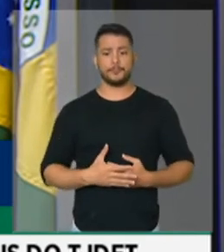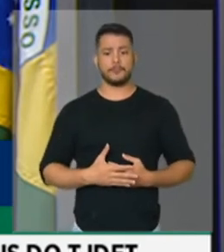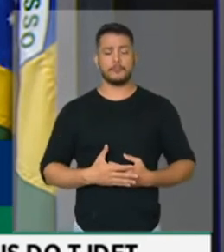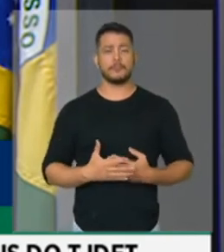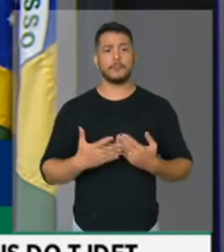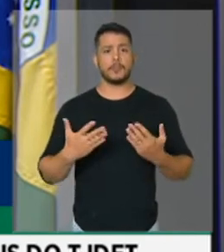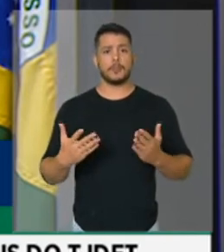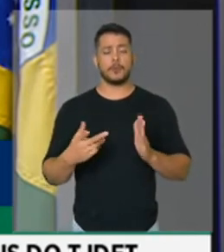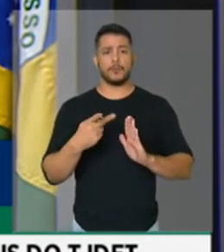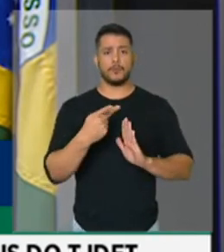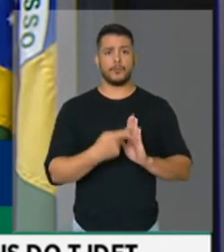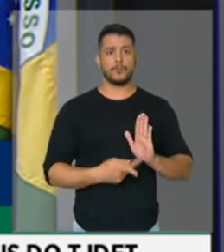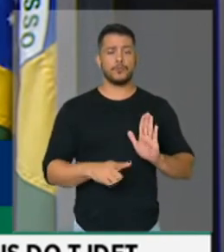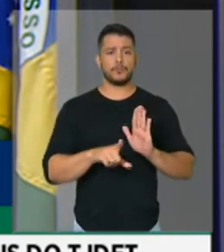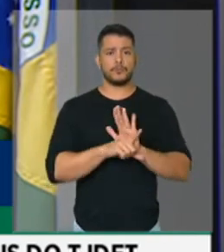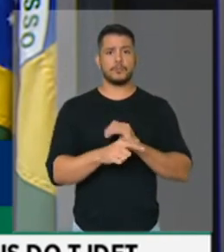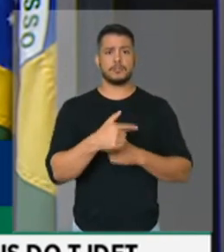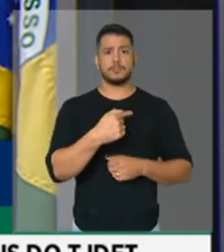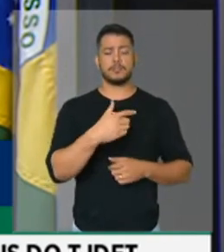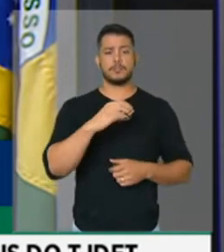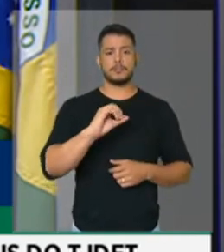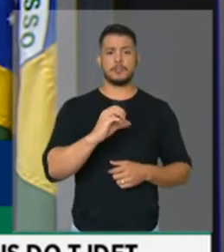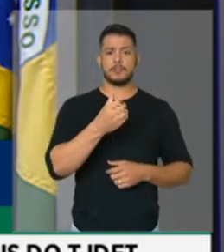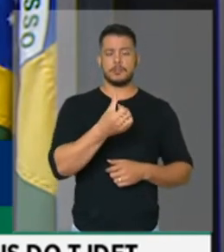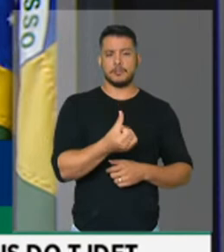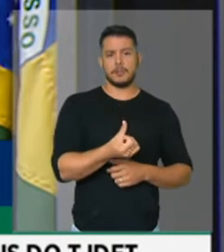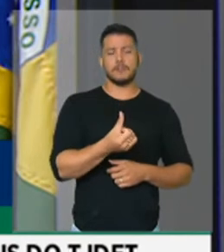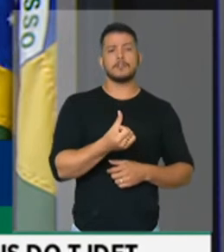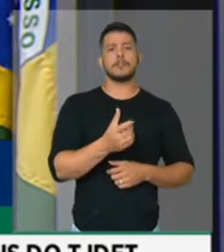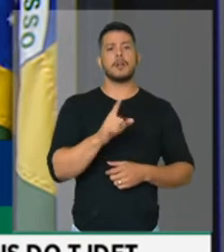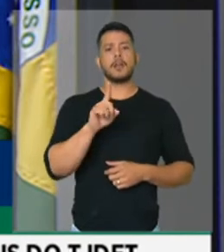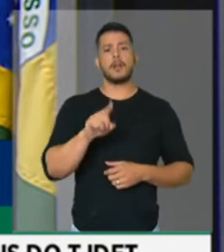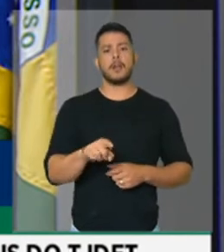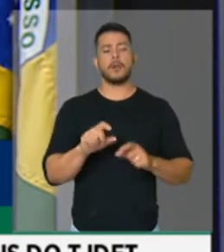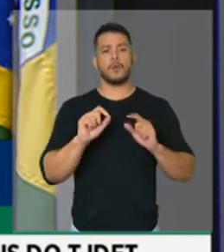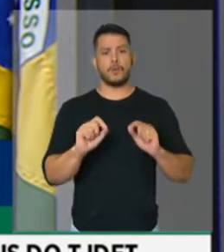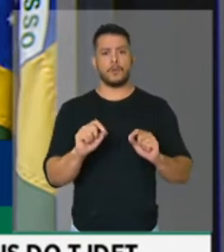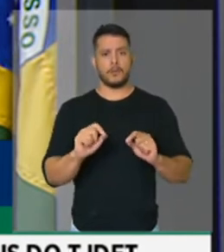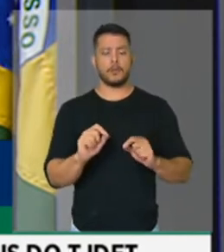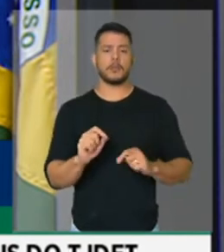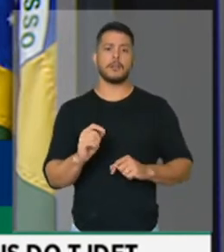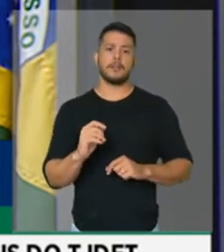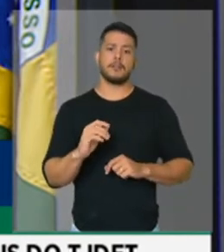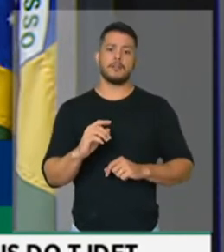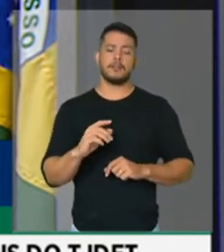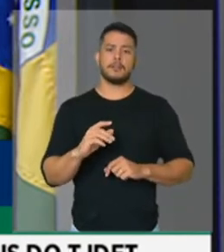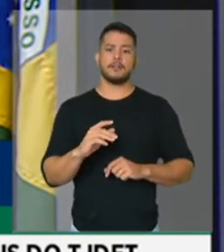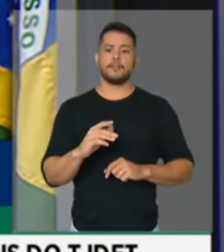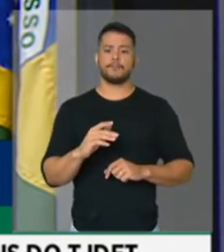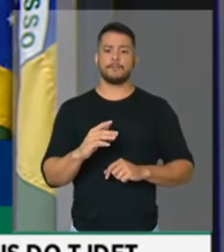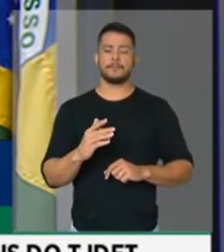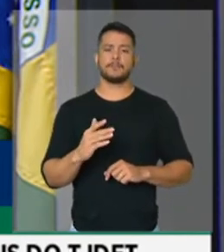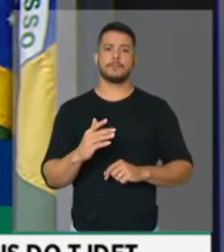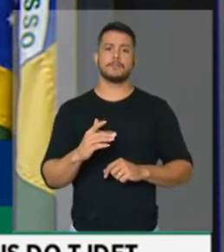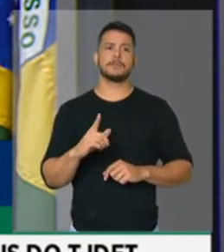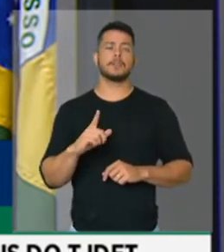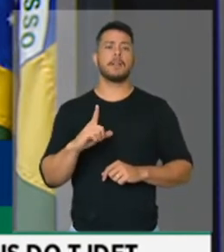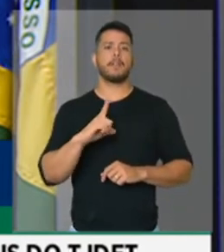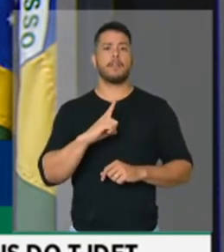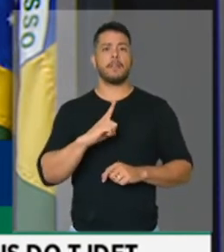PL 709, que já é comentado, é de iniciativa do TJDF, que, à luz da nossa Constituição, tem